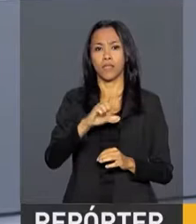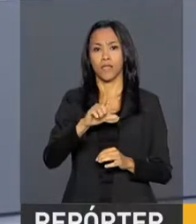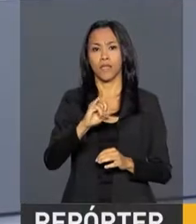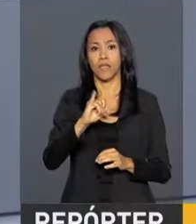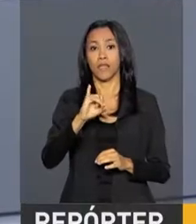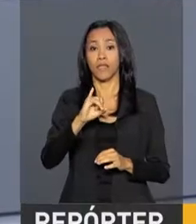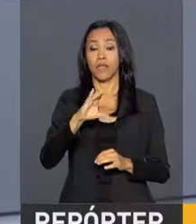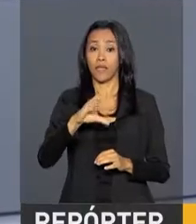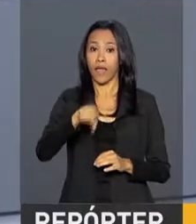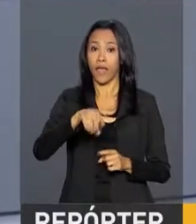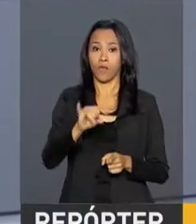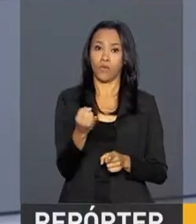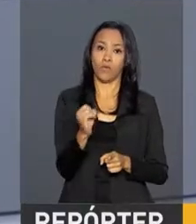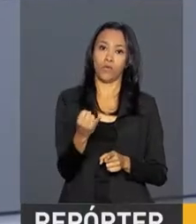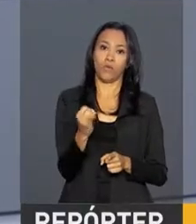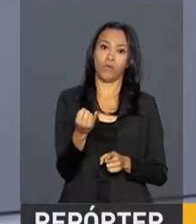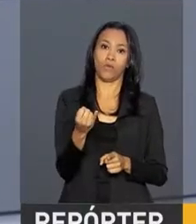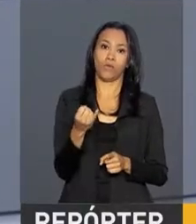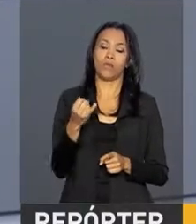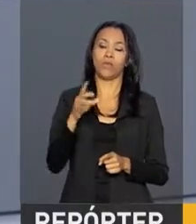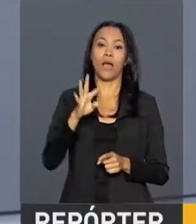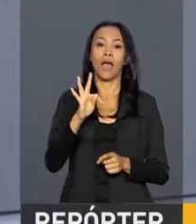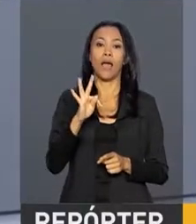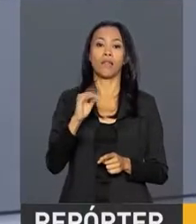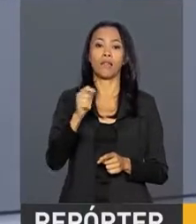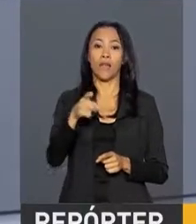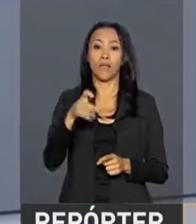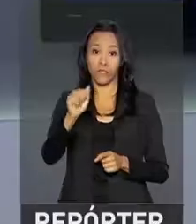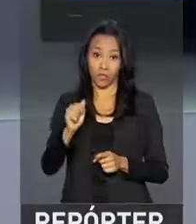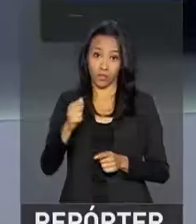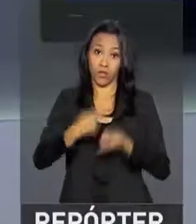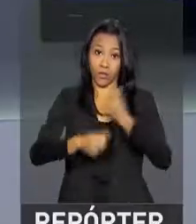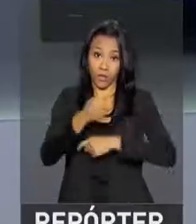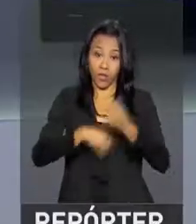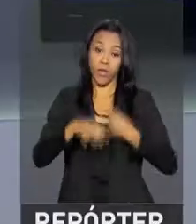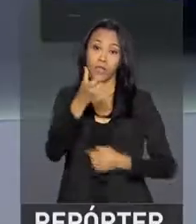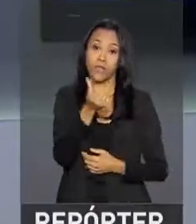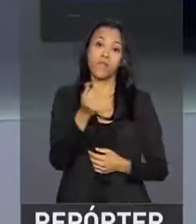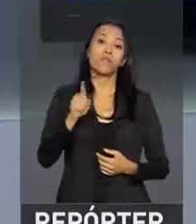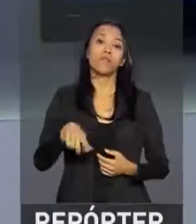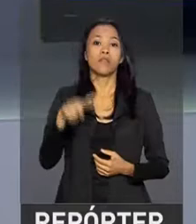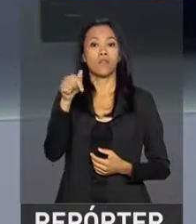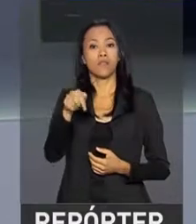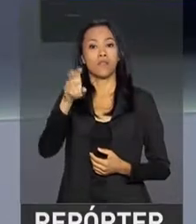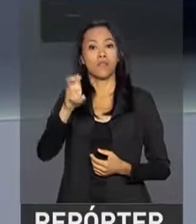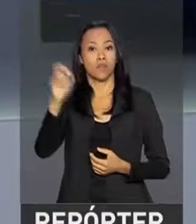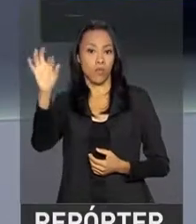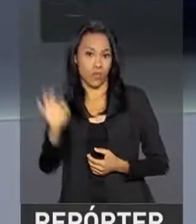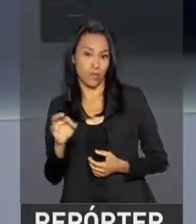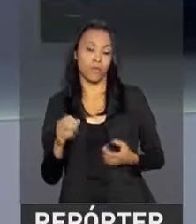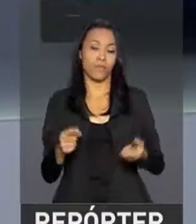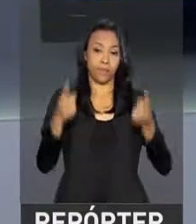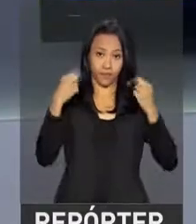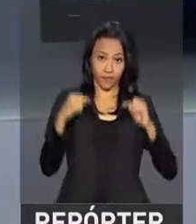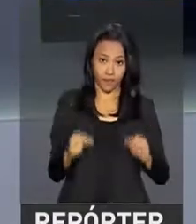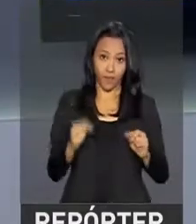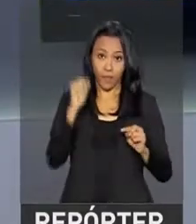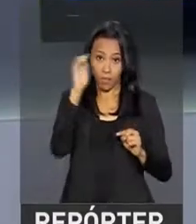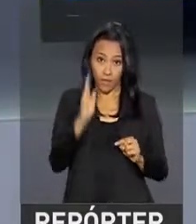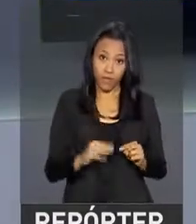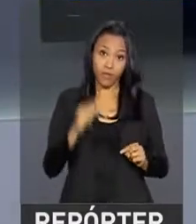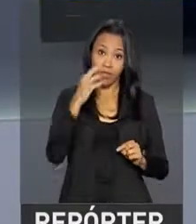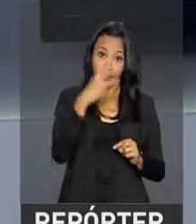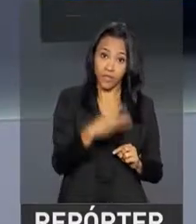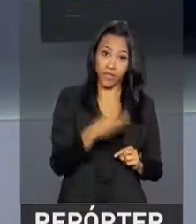juros da economia em 6,75 por cento o brasil contratou mais de trezentos e sessenta